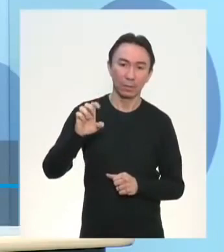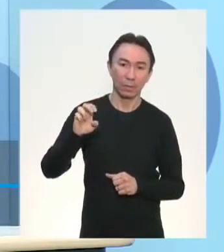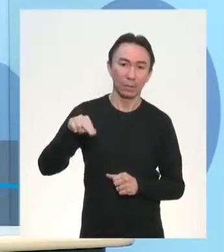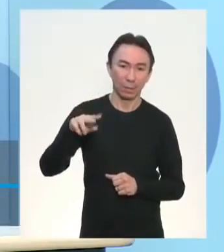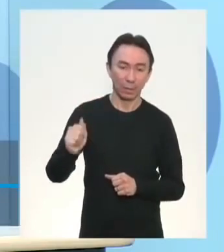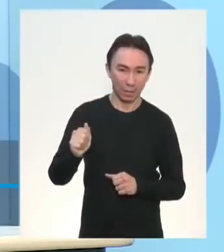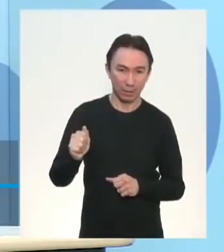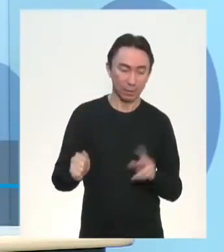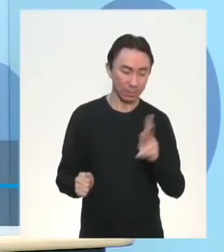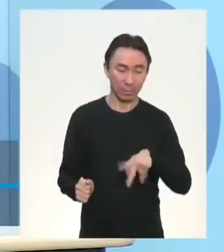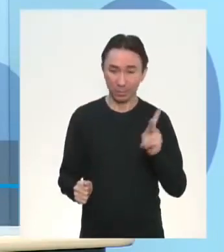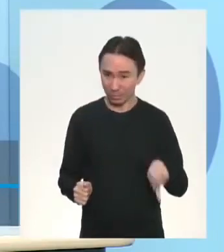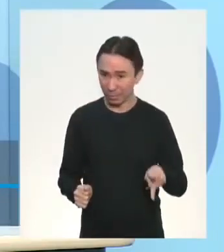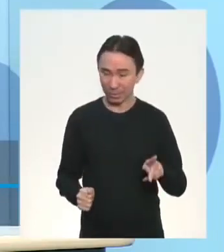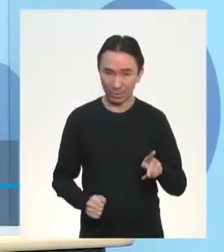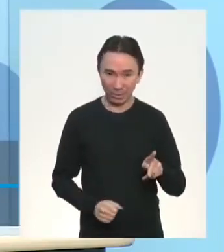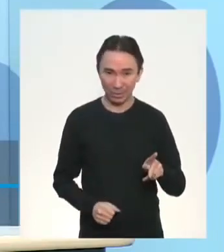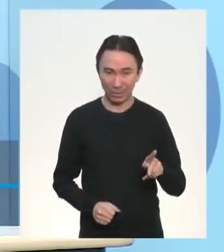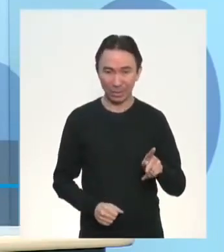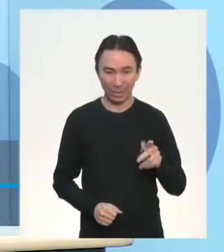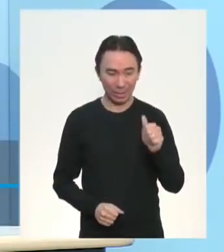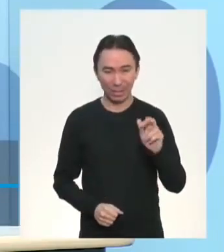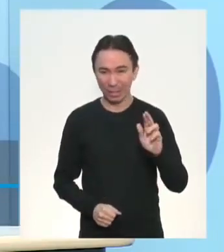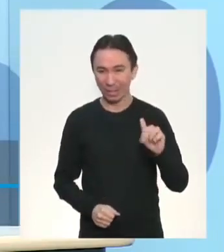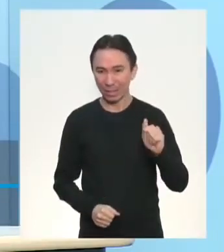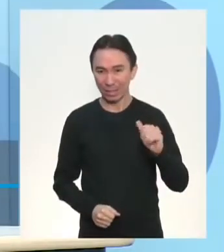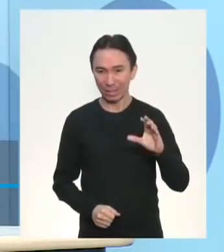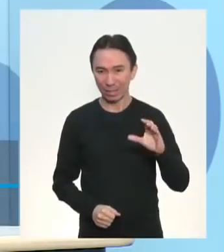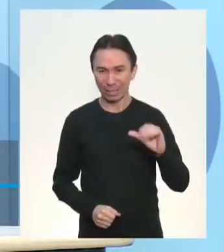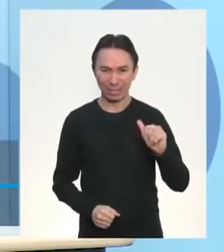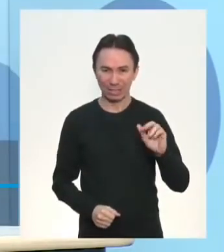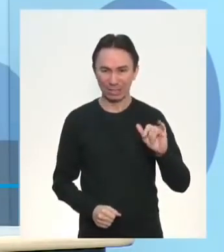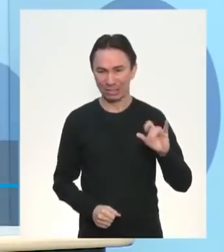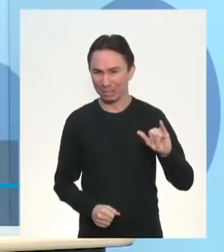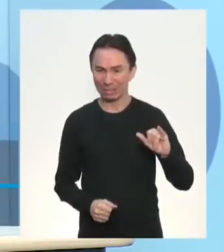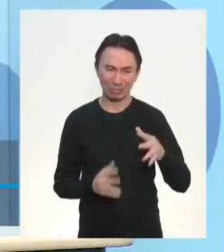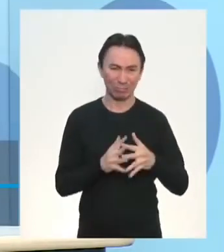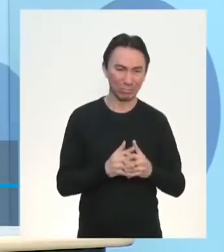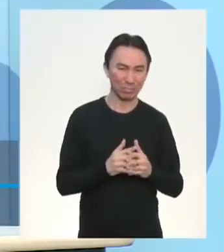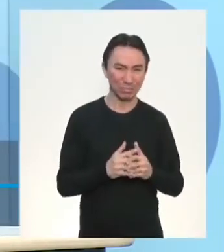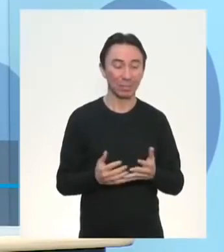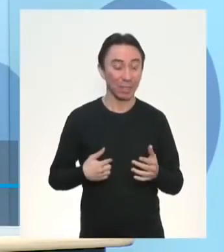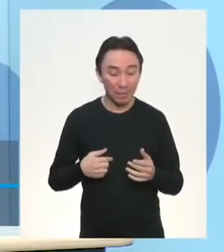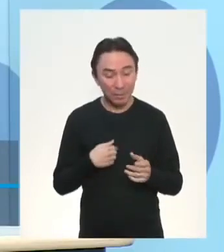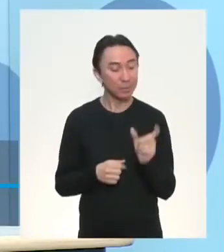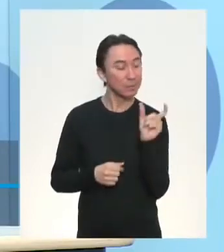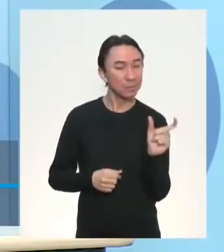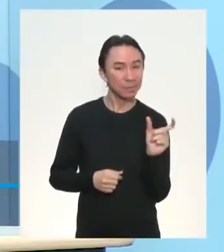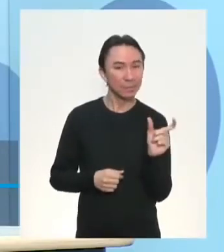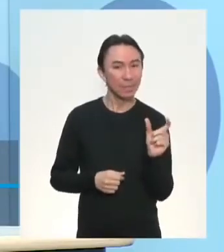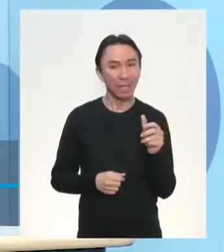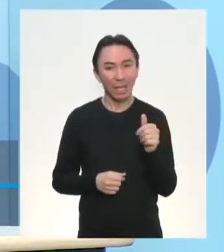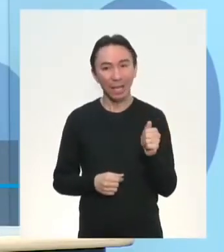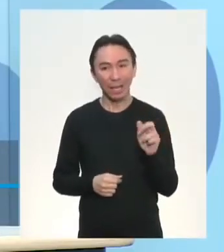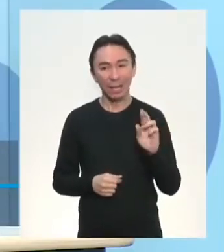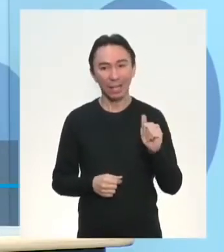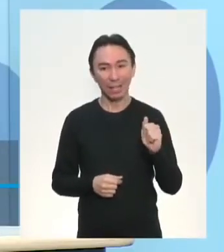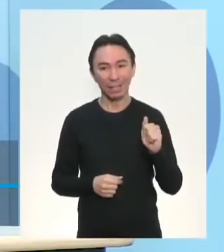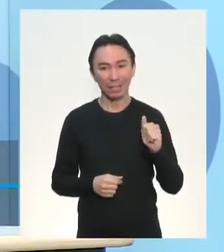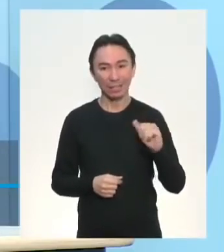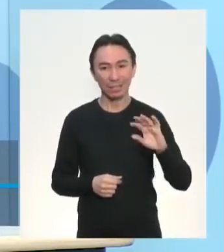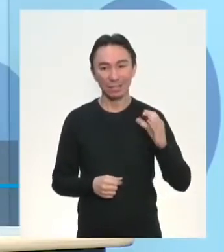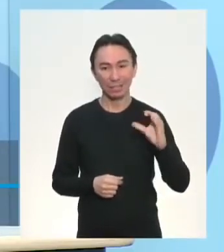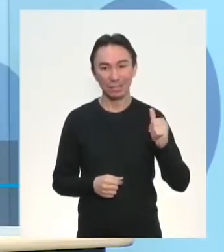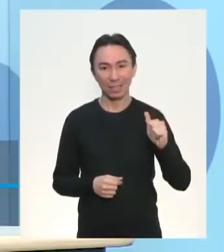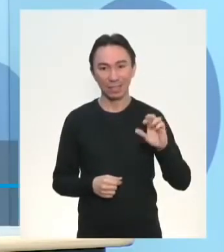Aracari, e a gente, quando junta aqui, é difícil saber. Eu procuro as palavras na... Prof. Araçari. Ele colocou depois aqui. Acho